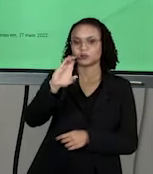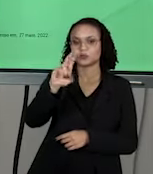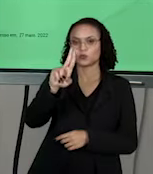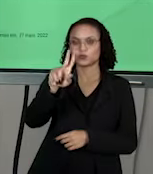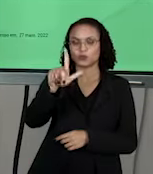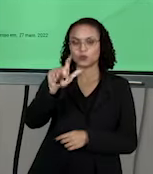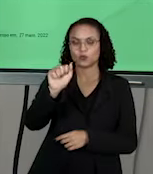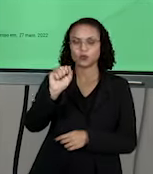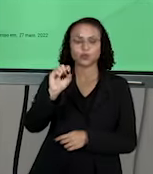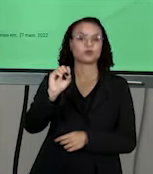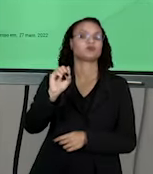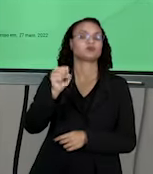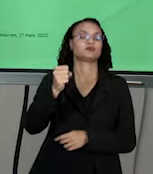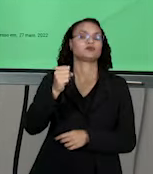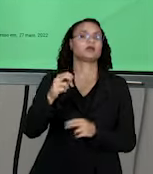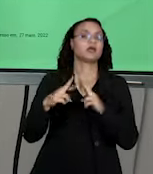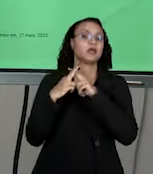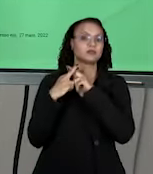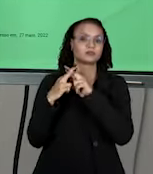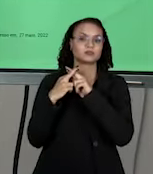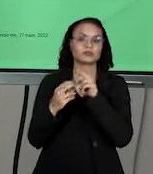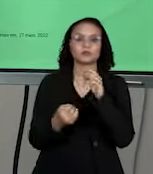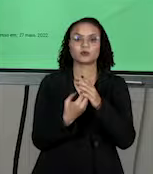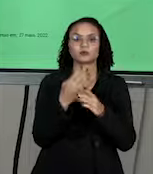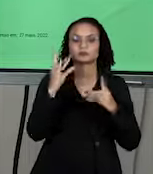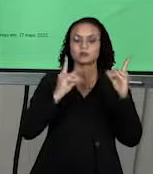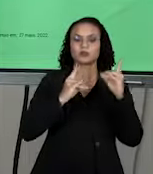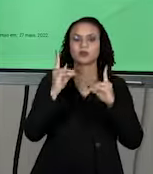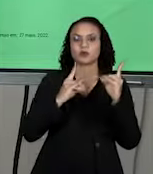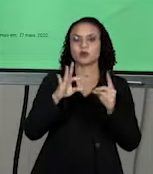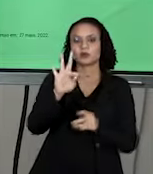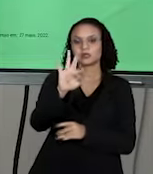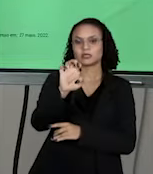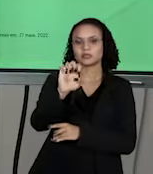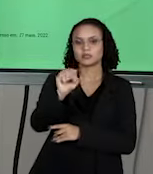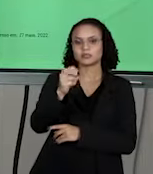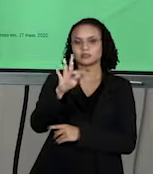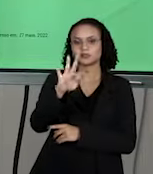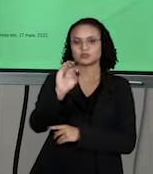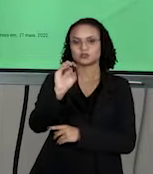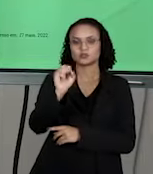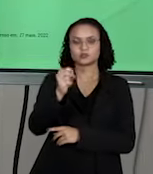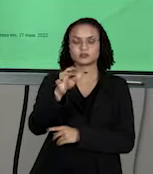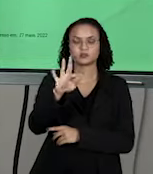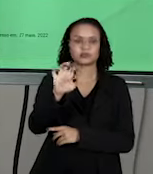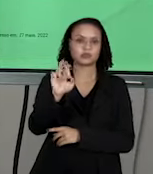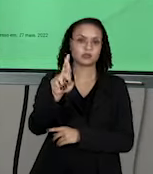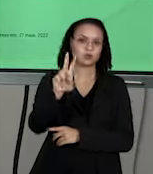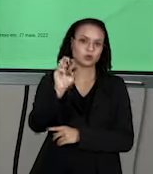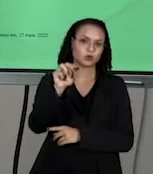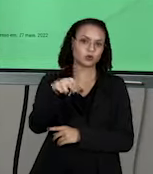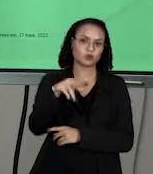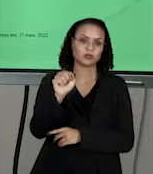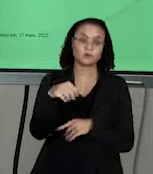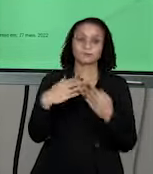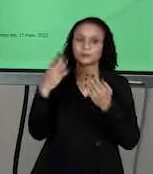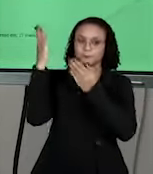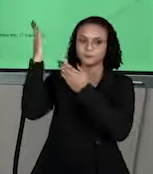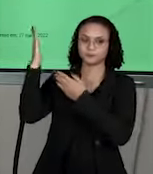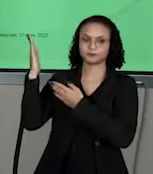testosterona, responsável aí pelas características sexuais masculinas. Então, essas são as